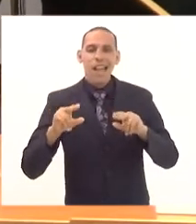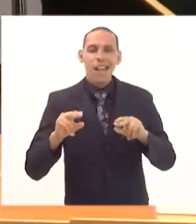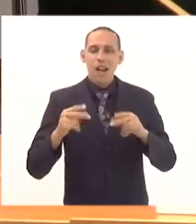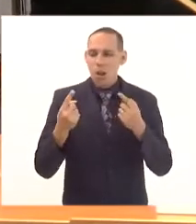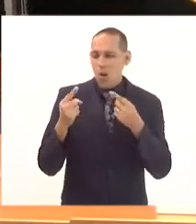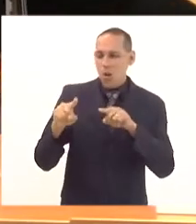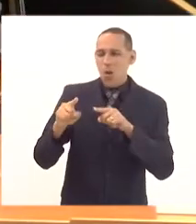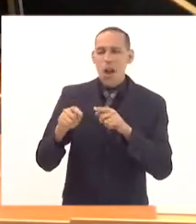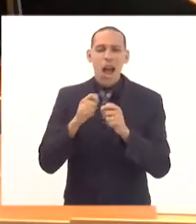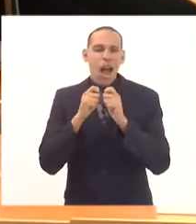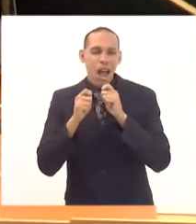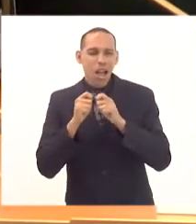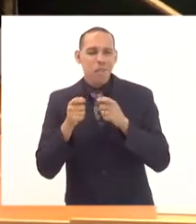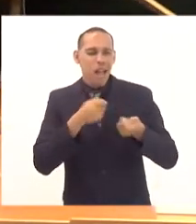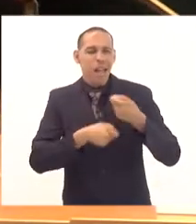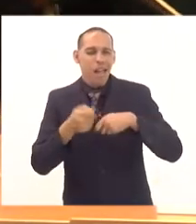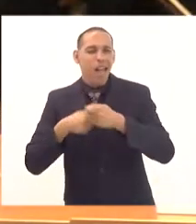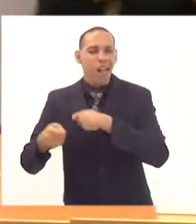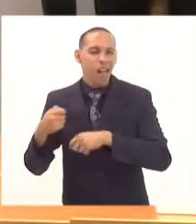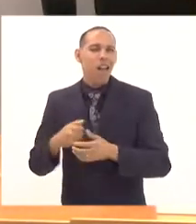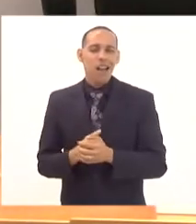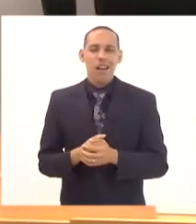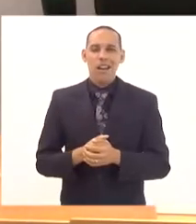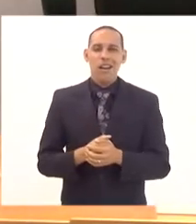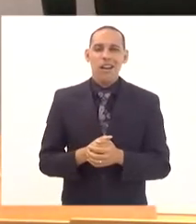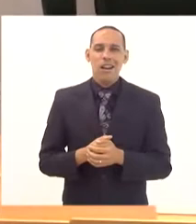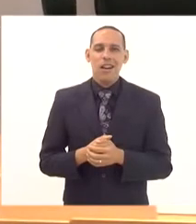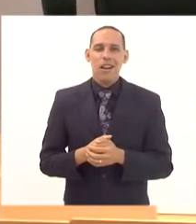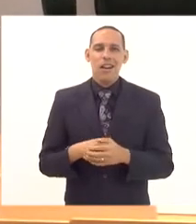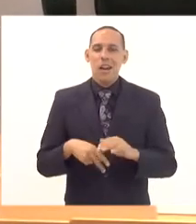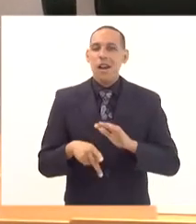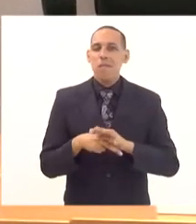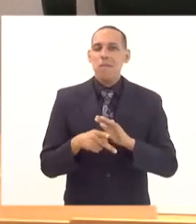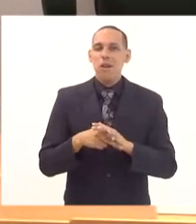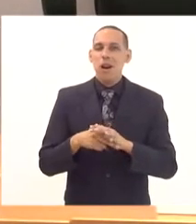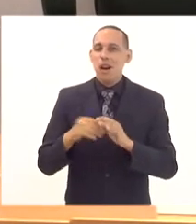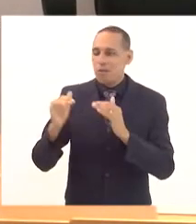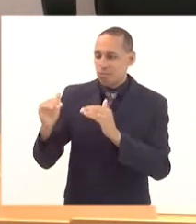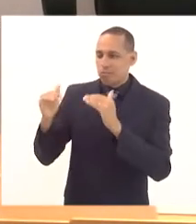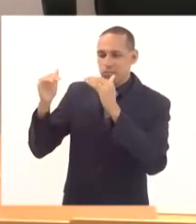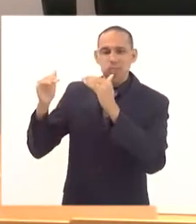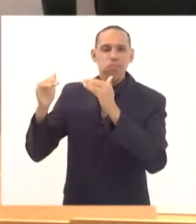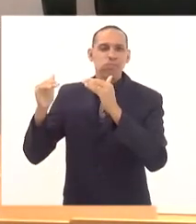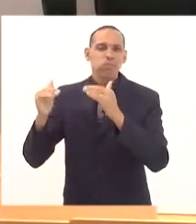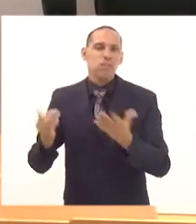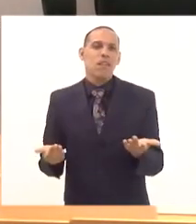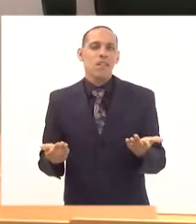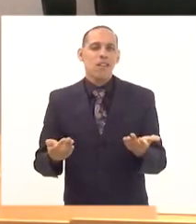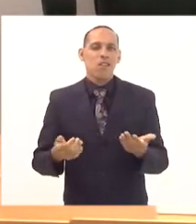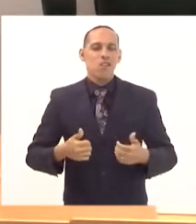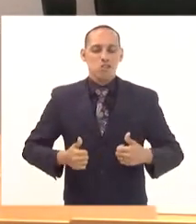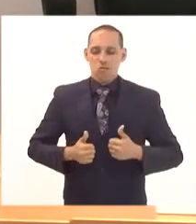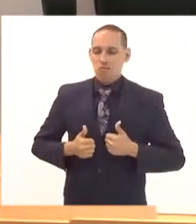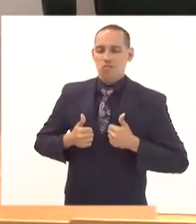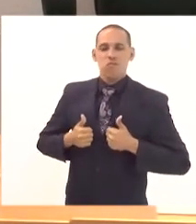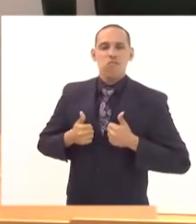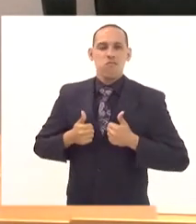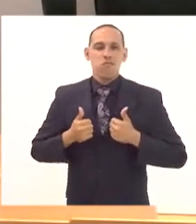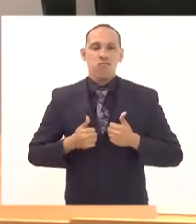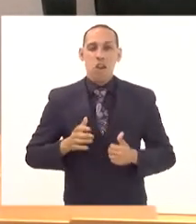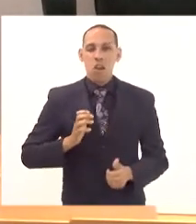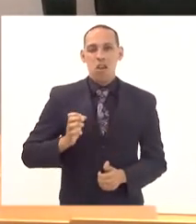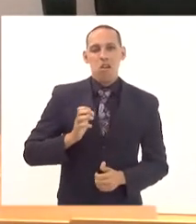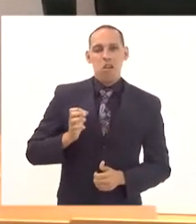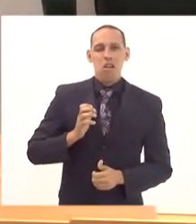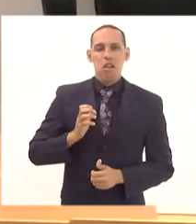a mídia comercial fundada pela elite brasileira escrava escrava prata e até hoje gerida